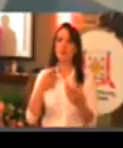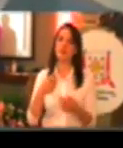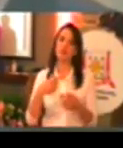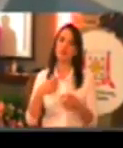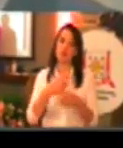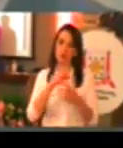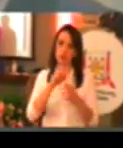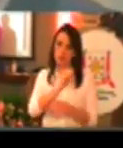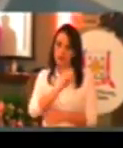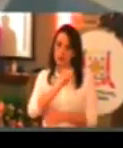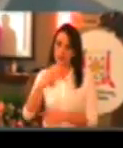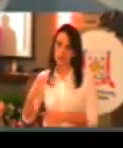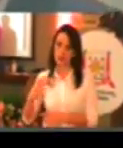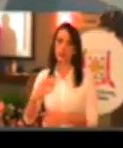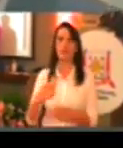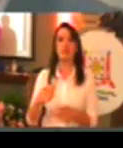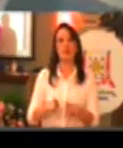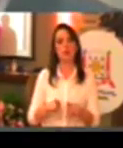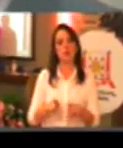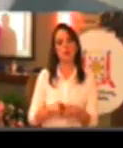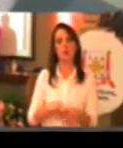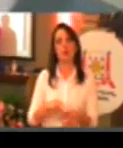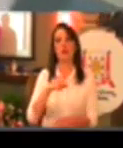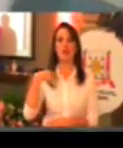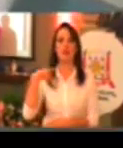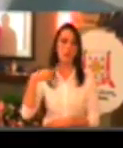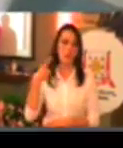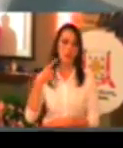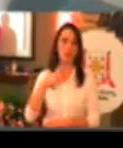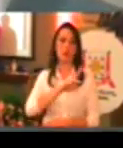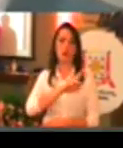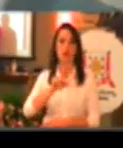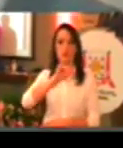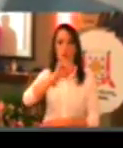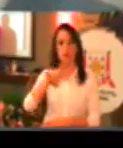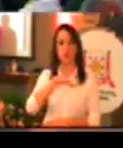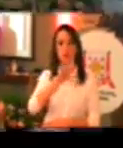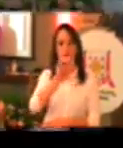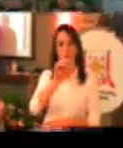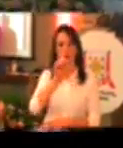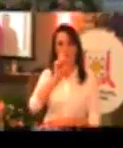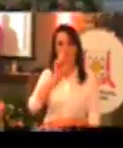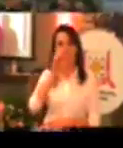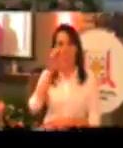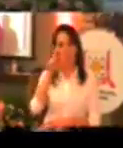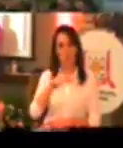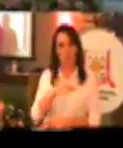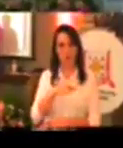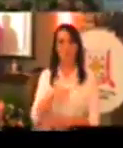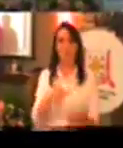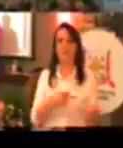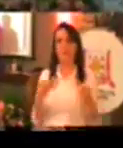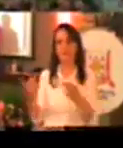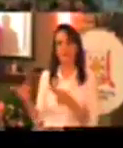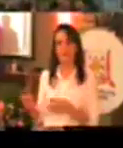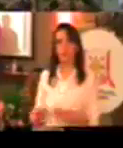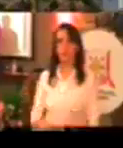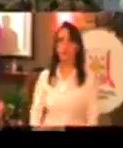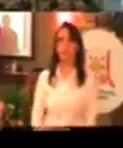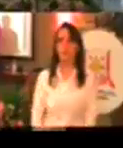os parlamentares do Estado de Santa Catarina, o deputado José Ney Ascari.